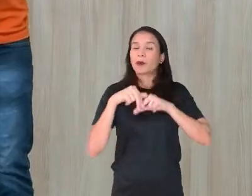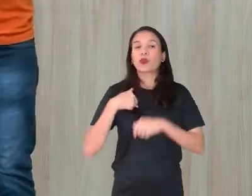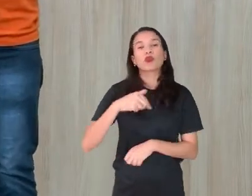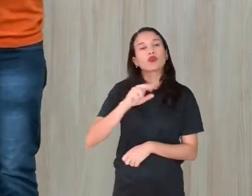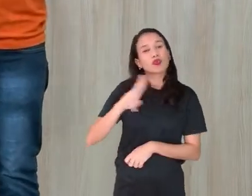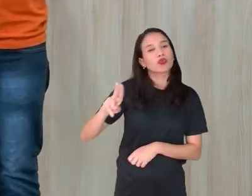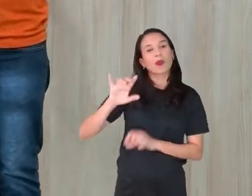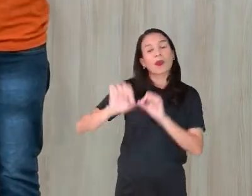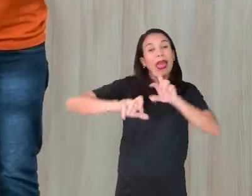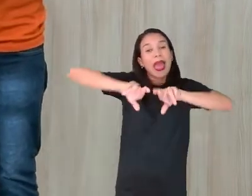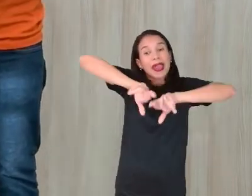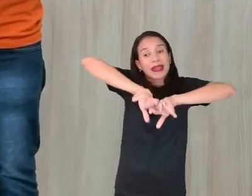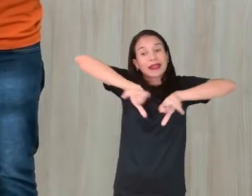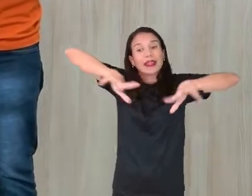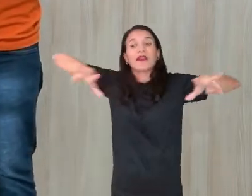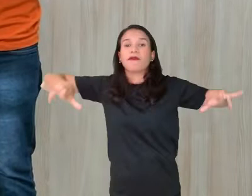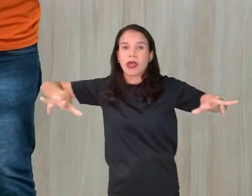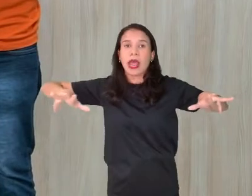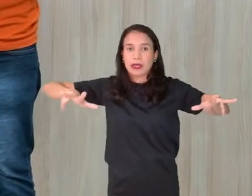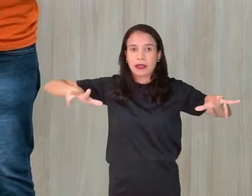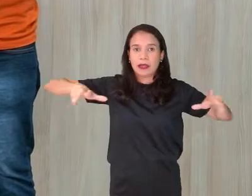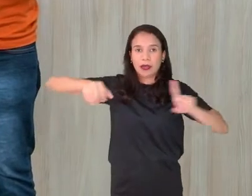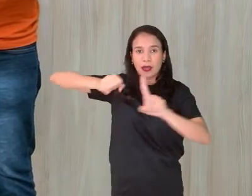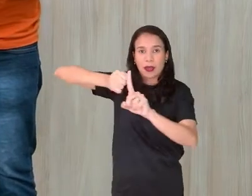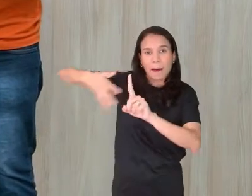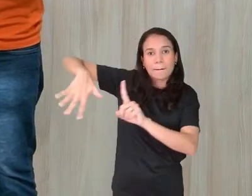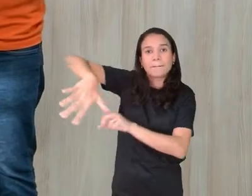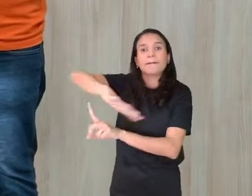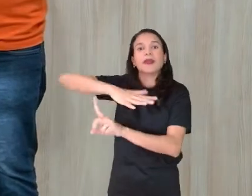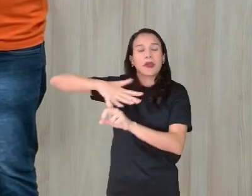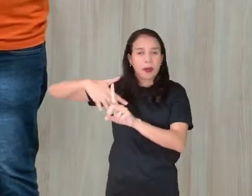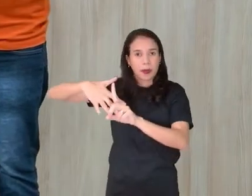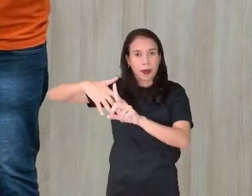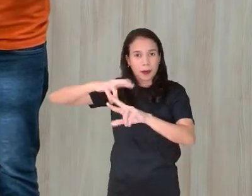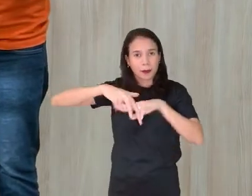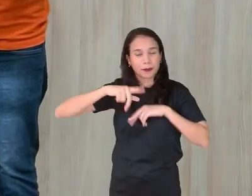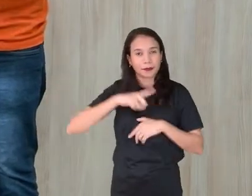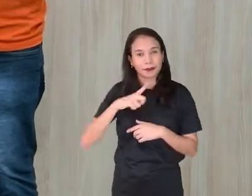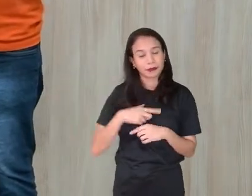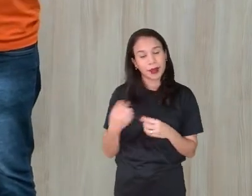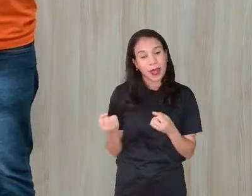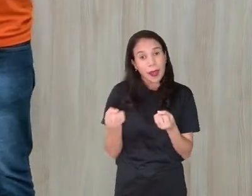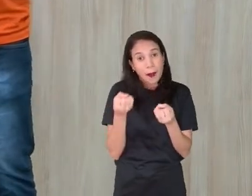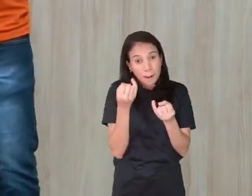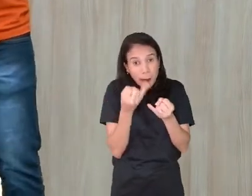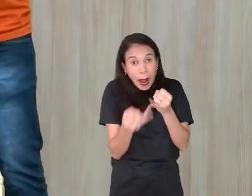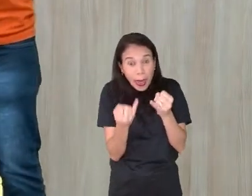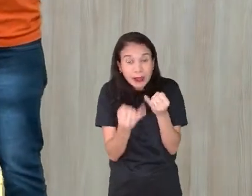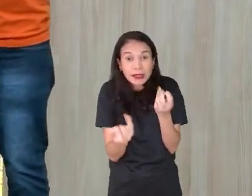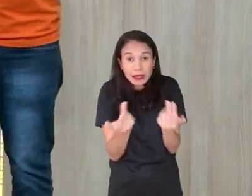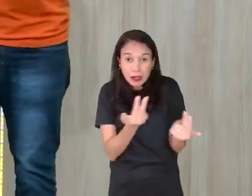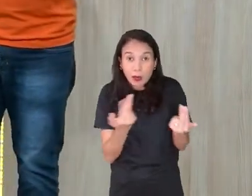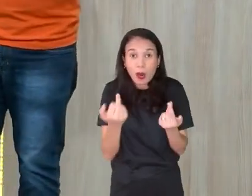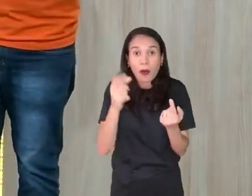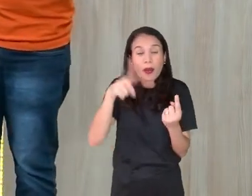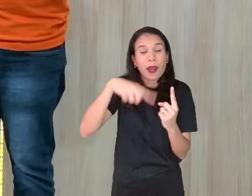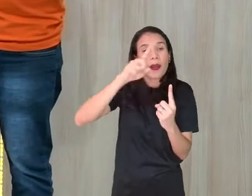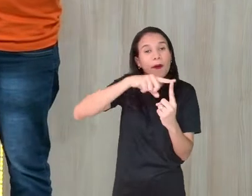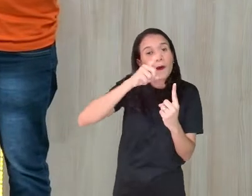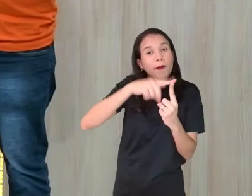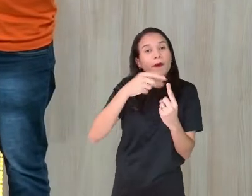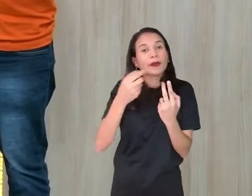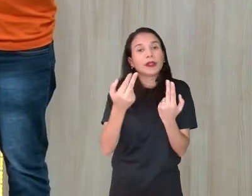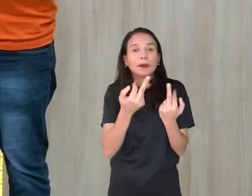chamar, porque é um outro bioma, tá? Apesar de ser, em essência, né, o mesmo tipo